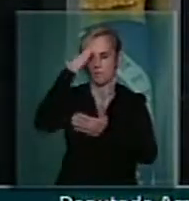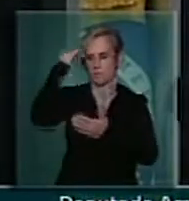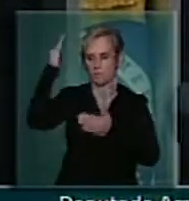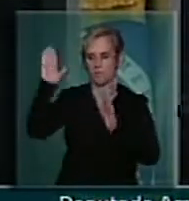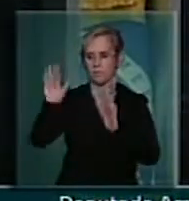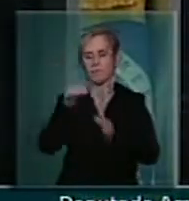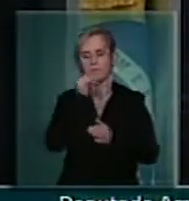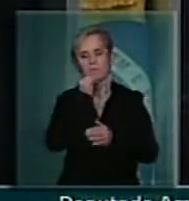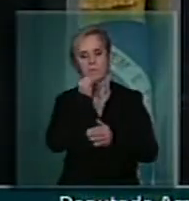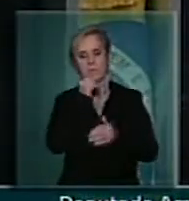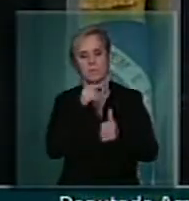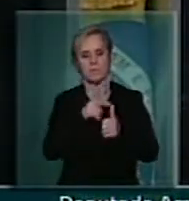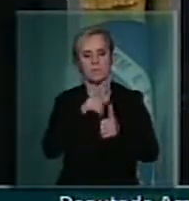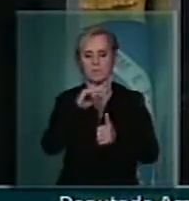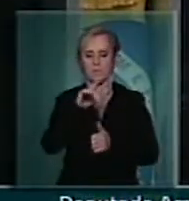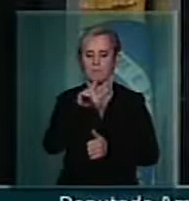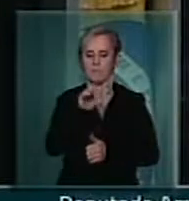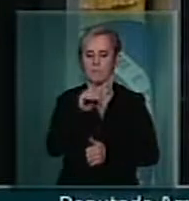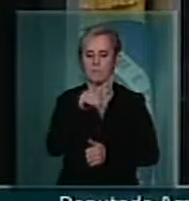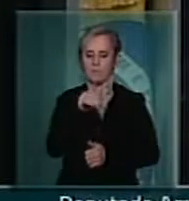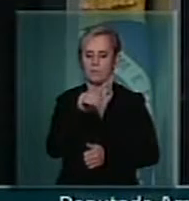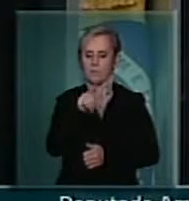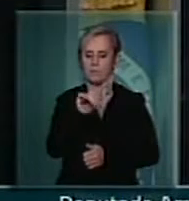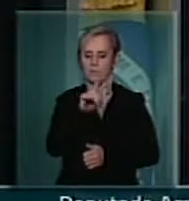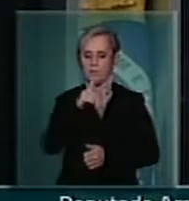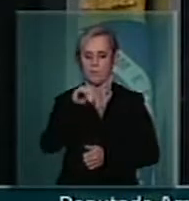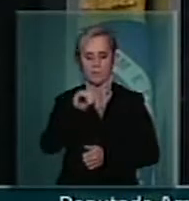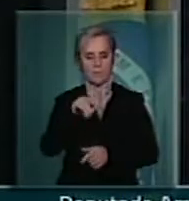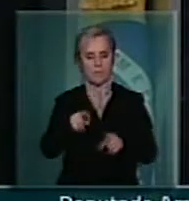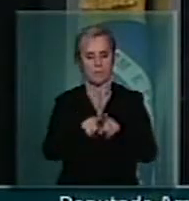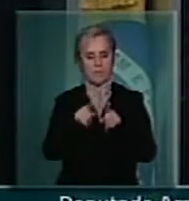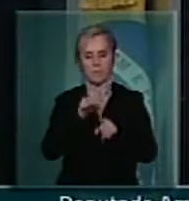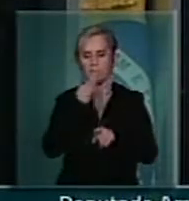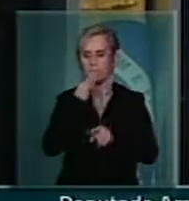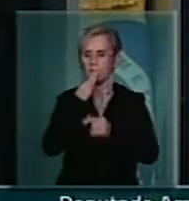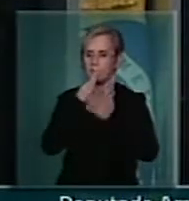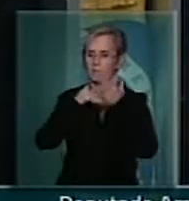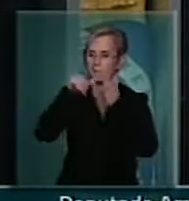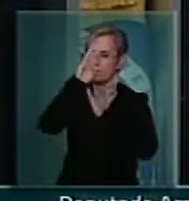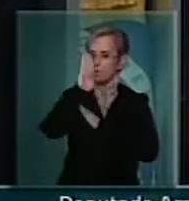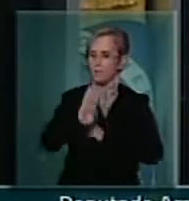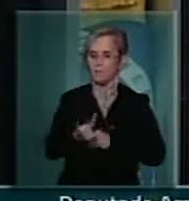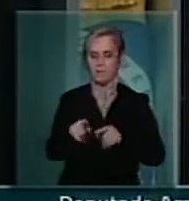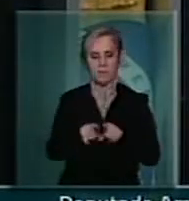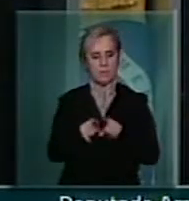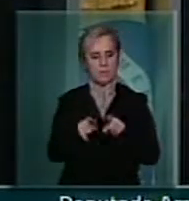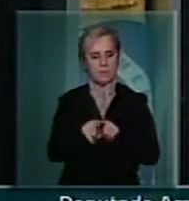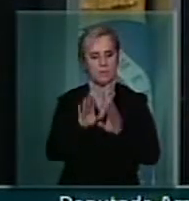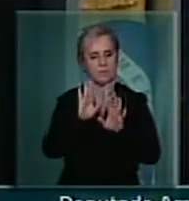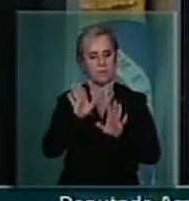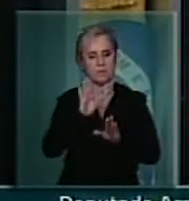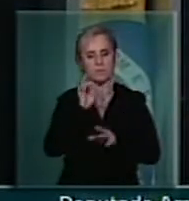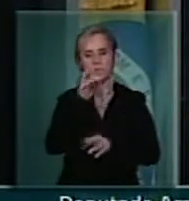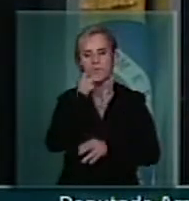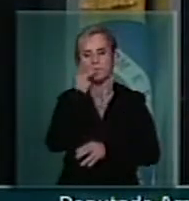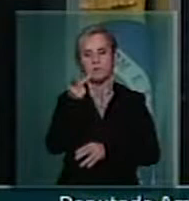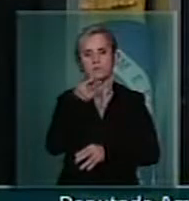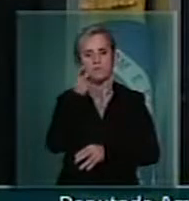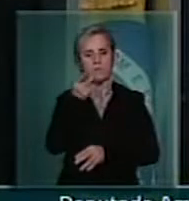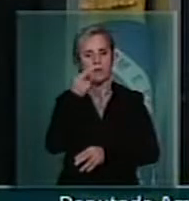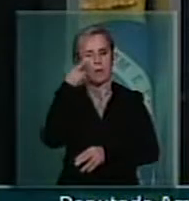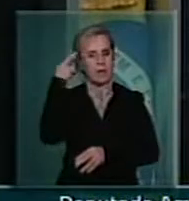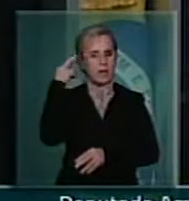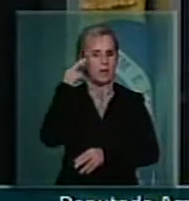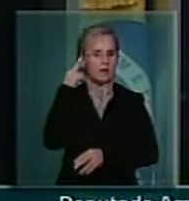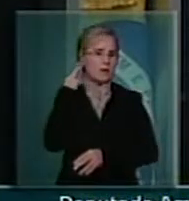é ídolo, reconhecido nacionalmente, e nós temos que investir mais. Só se fala, Rosinha e Romário,